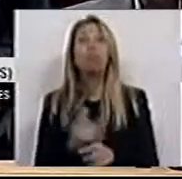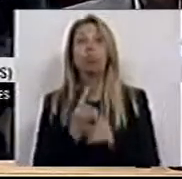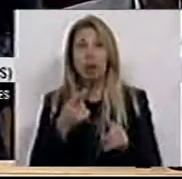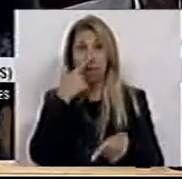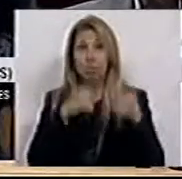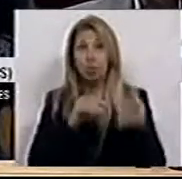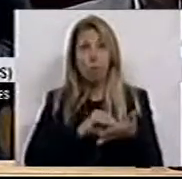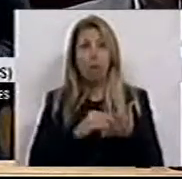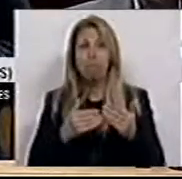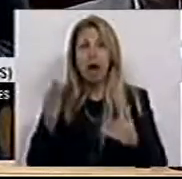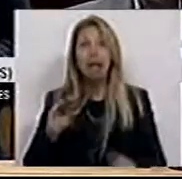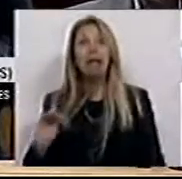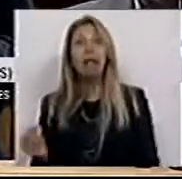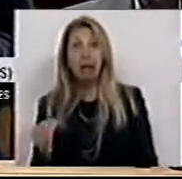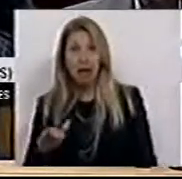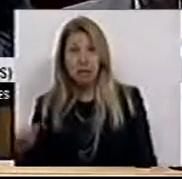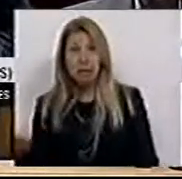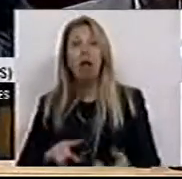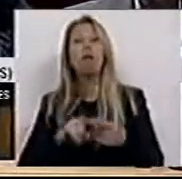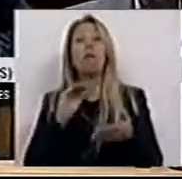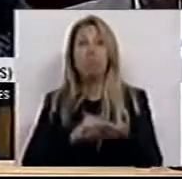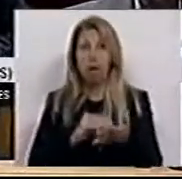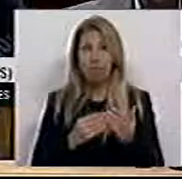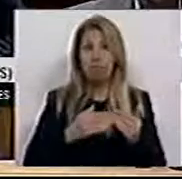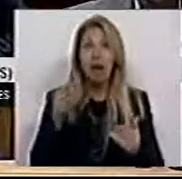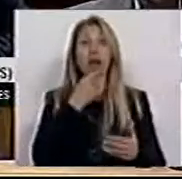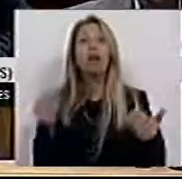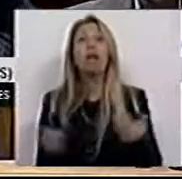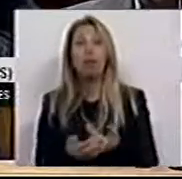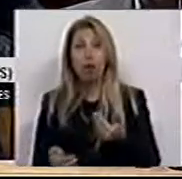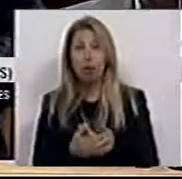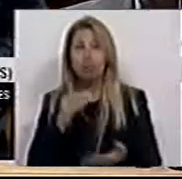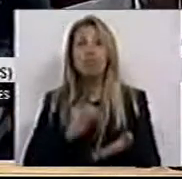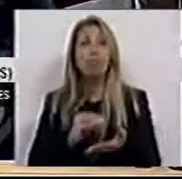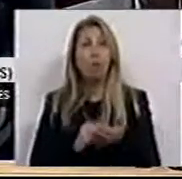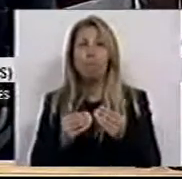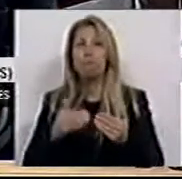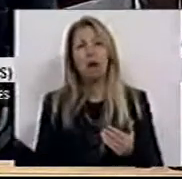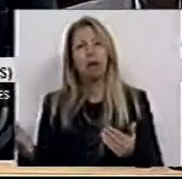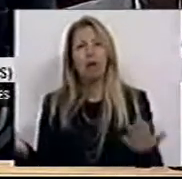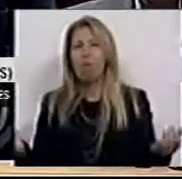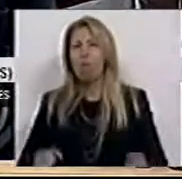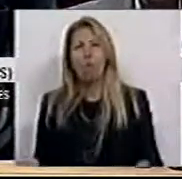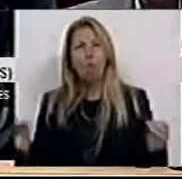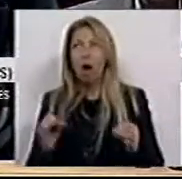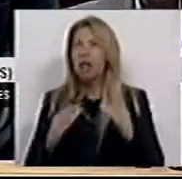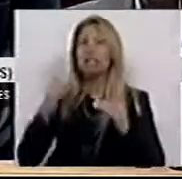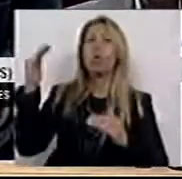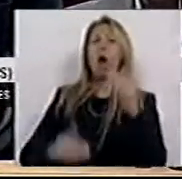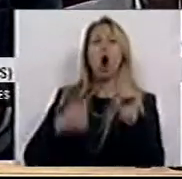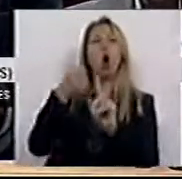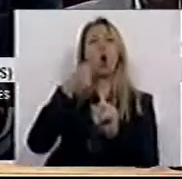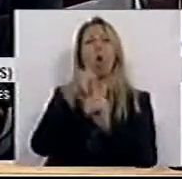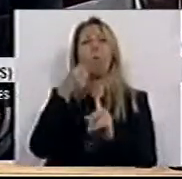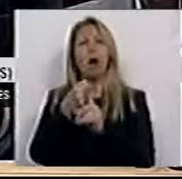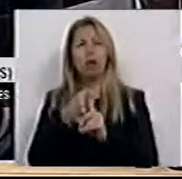As crianças estão mais pobres, os idosos estão mais pobres e não há combate às desigualdades. E